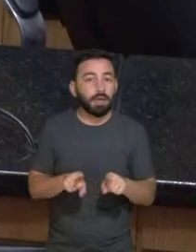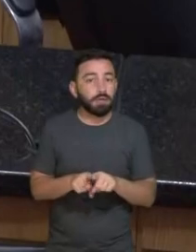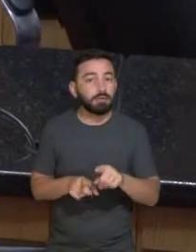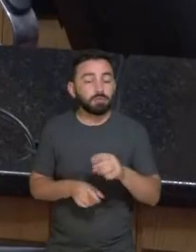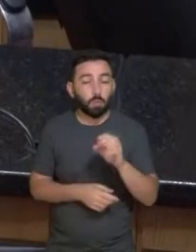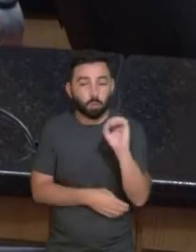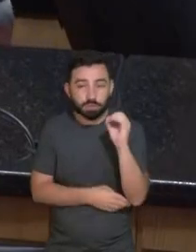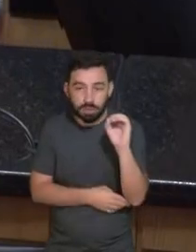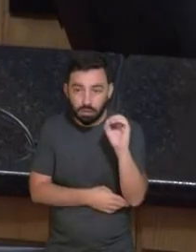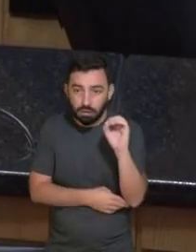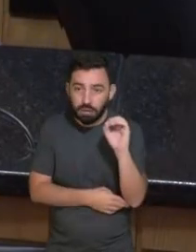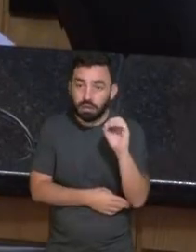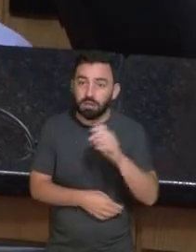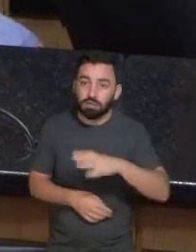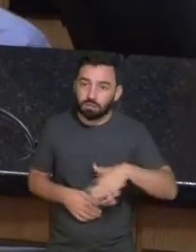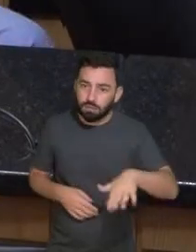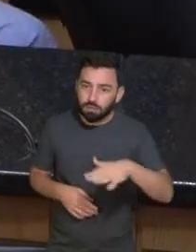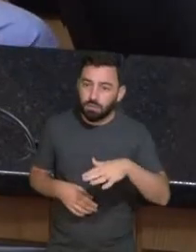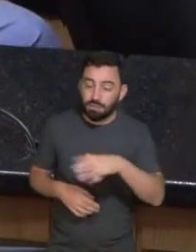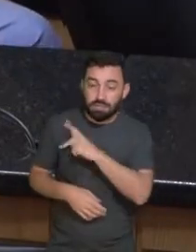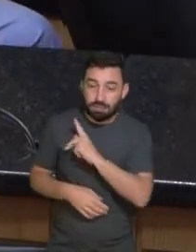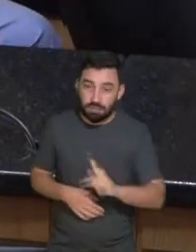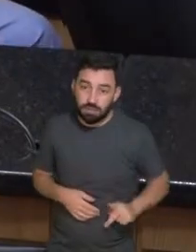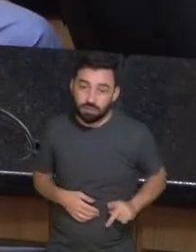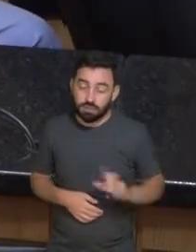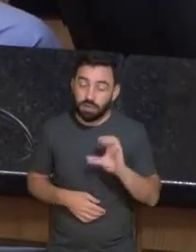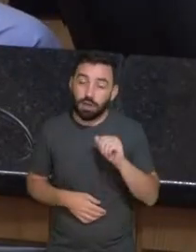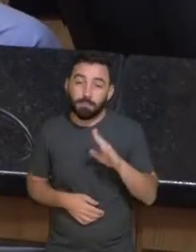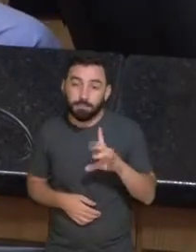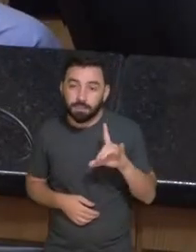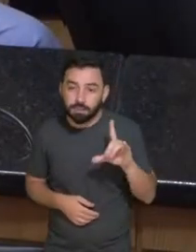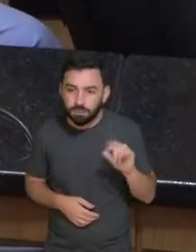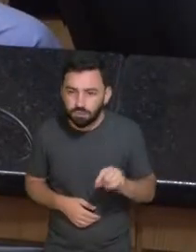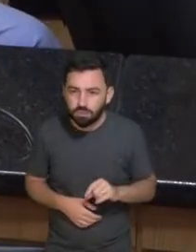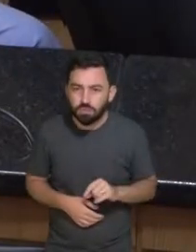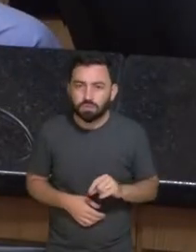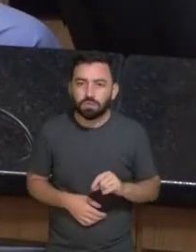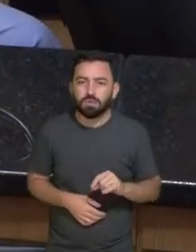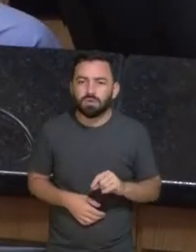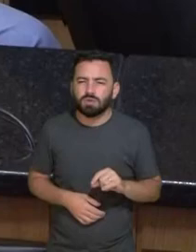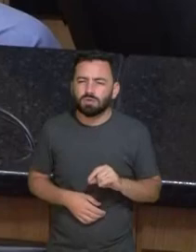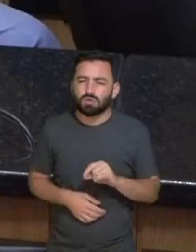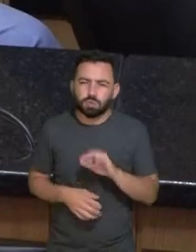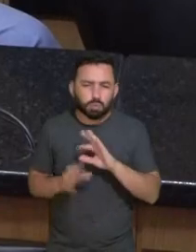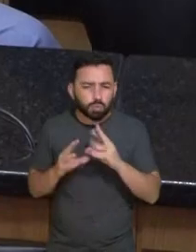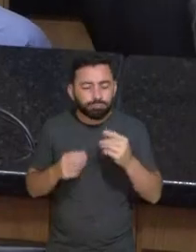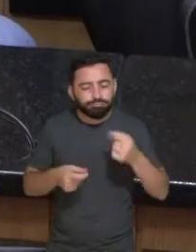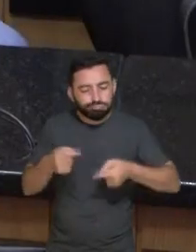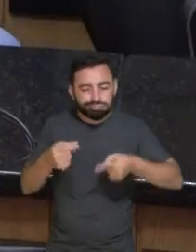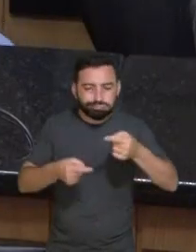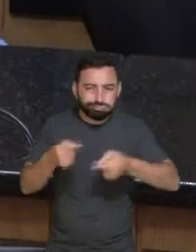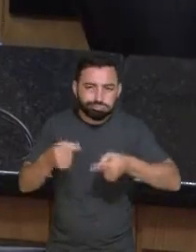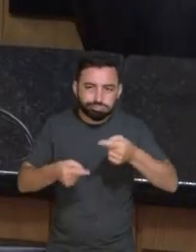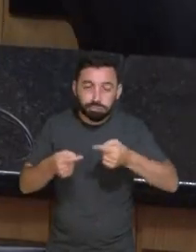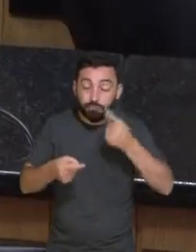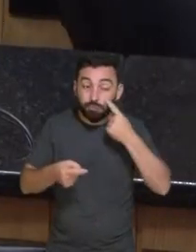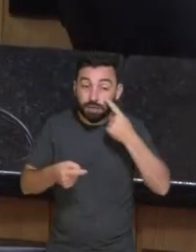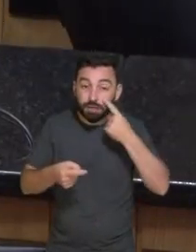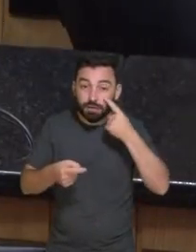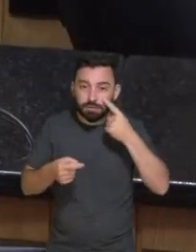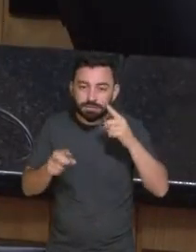Gutz, junto com o presidente Camilo, com os demais membros da comissão, a gente procurar chegar a um termo em comum, mas eu acho